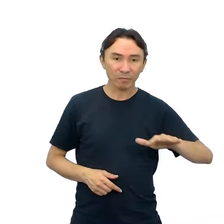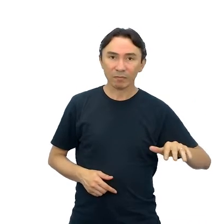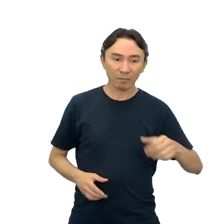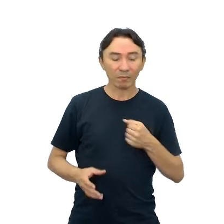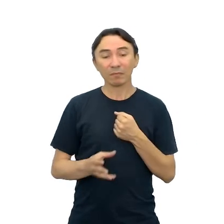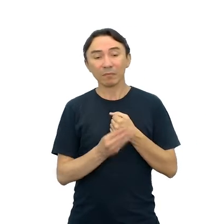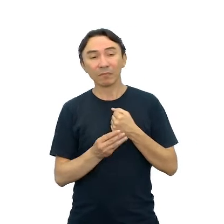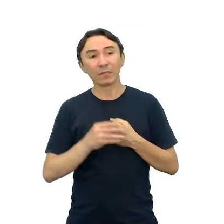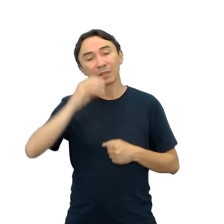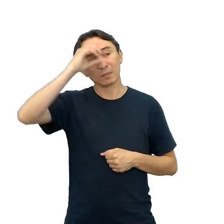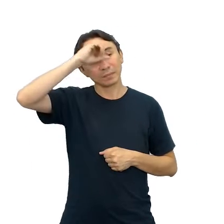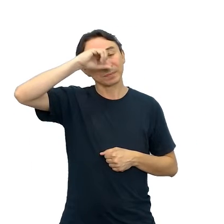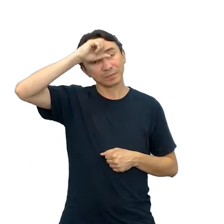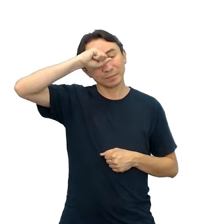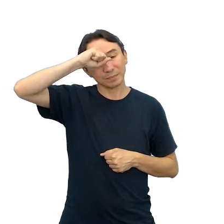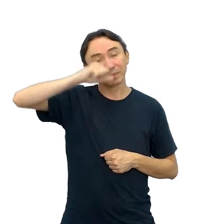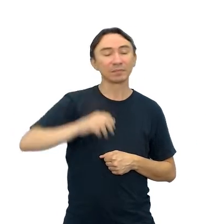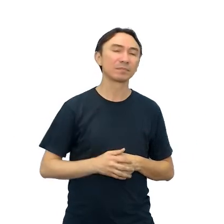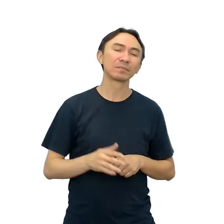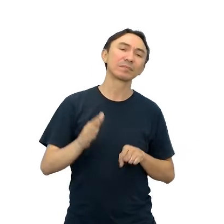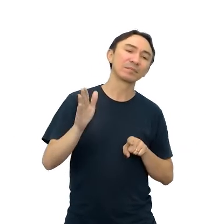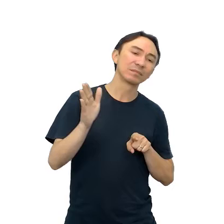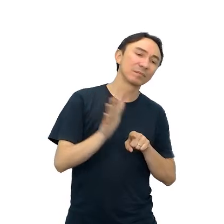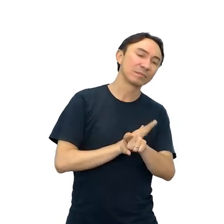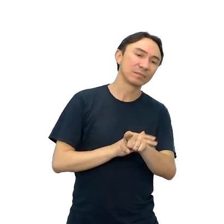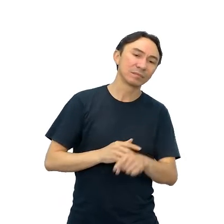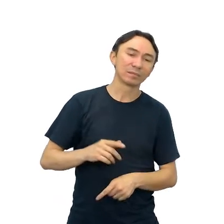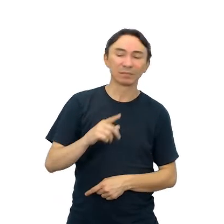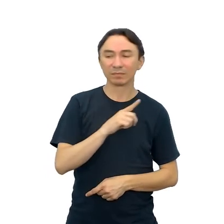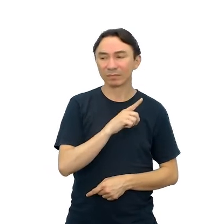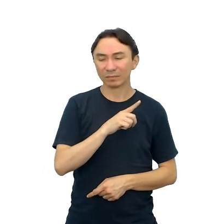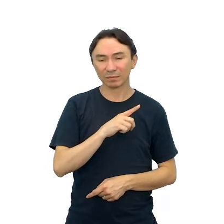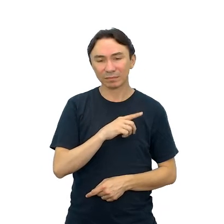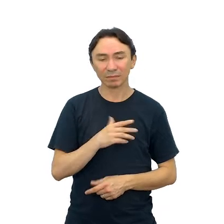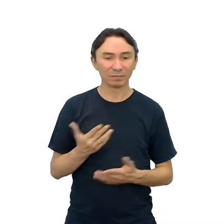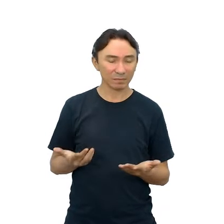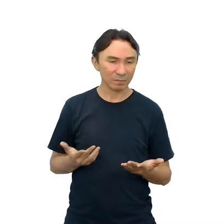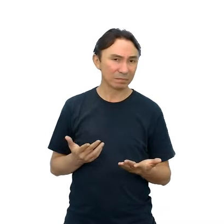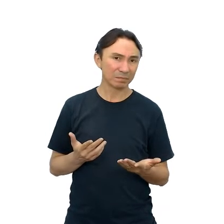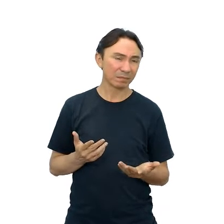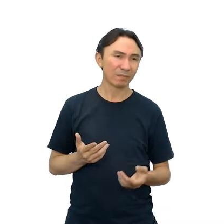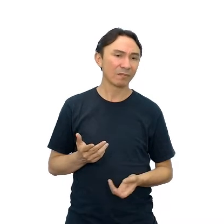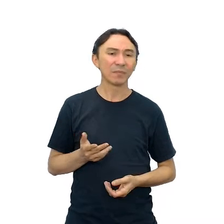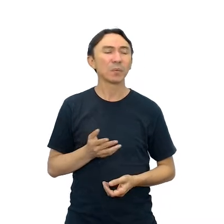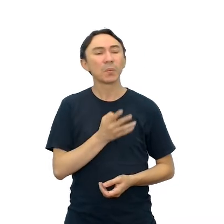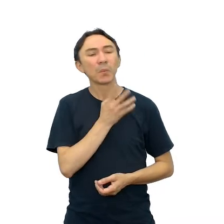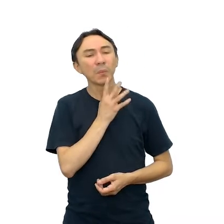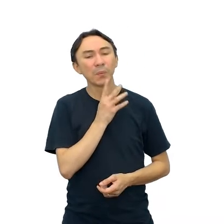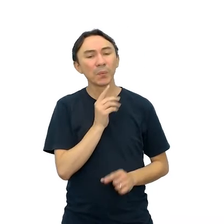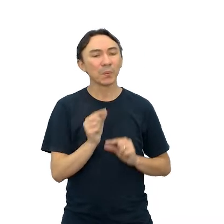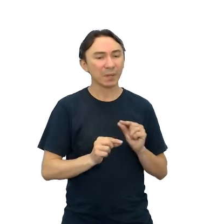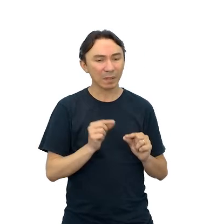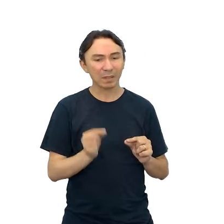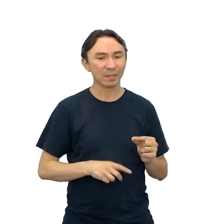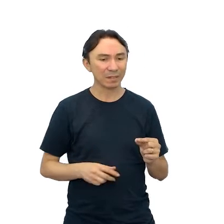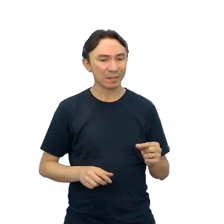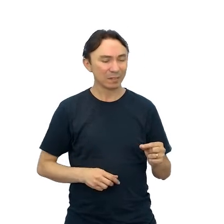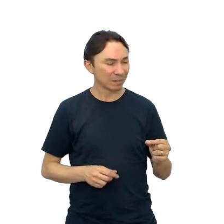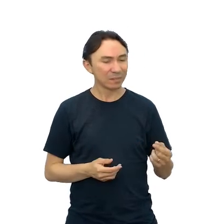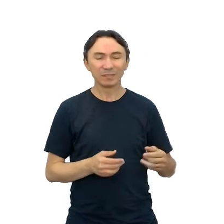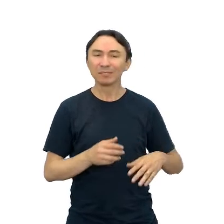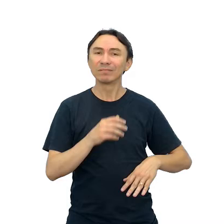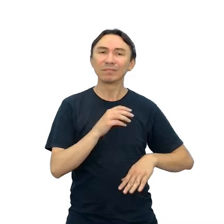vocês o que vocês conhecem sobre as funções executivas. Talvez vocês não conheçam com esses nomes, mas